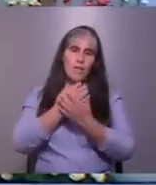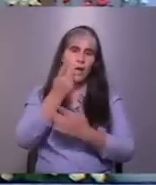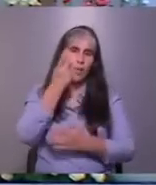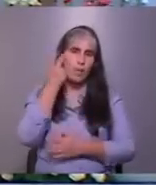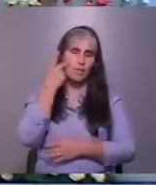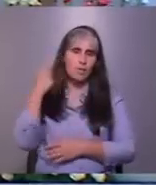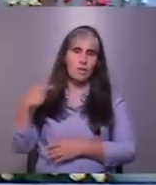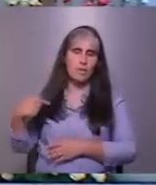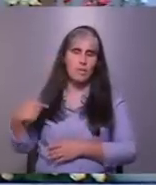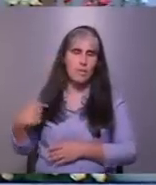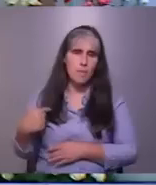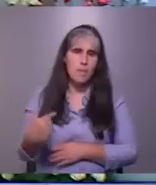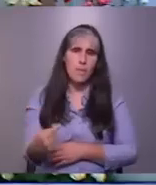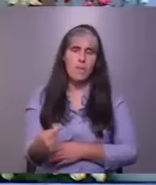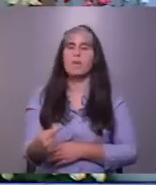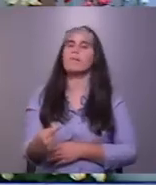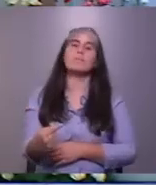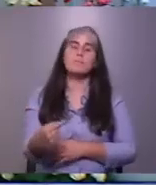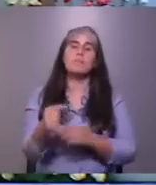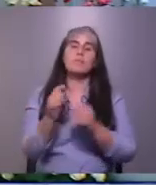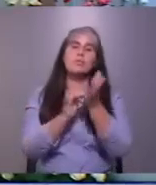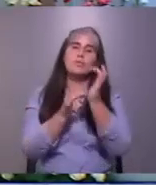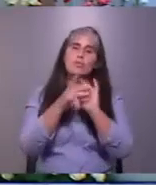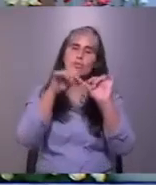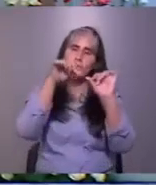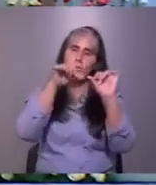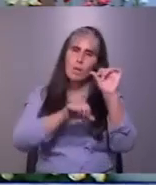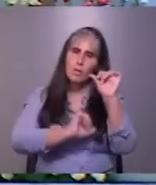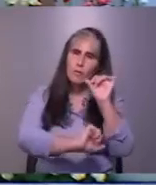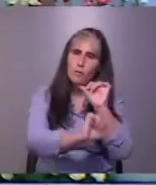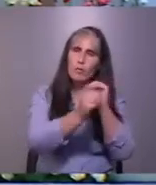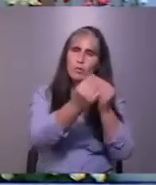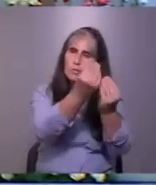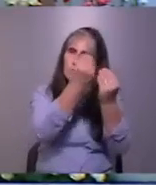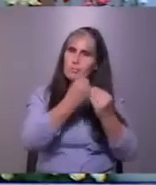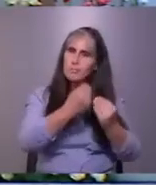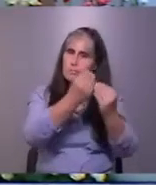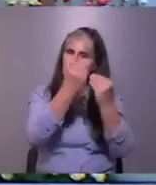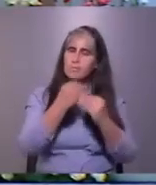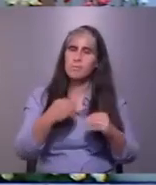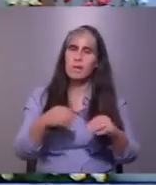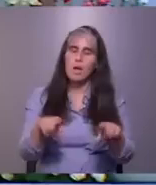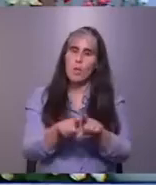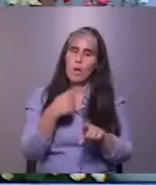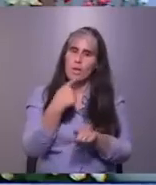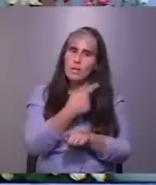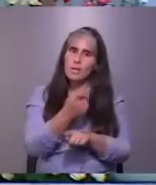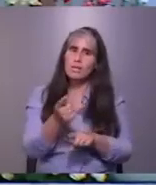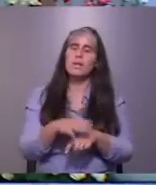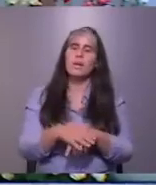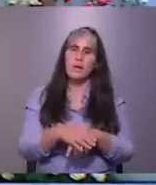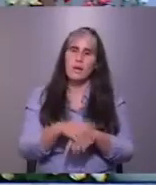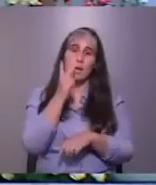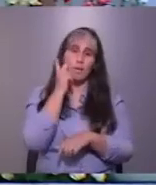dias as palavras de Jesus e os seus ensinamentos. Significa viver de acordo com a